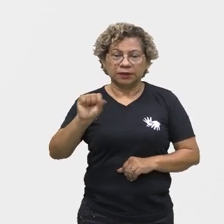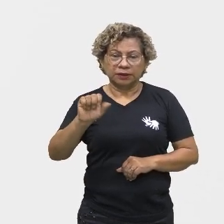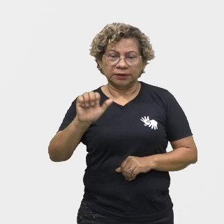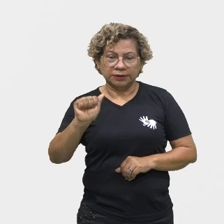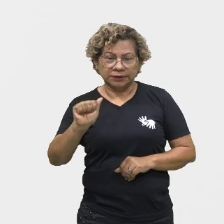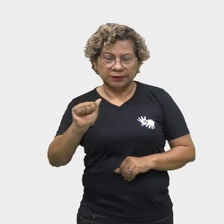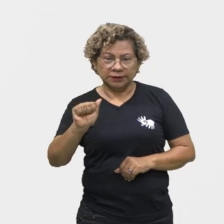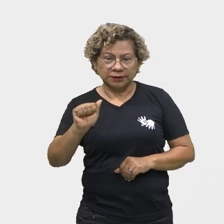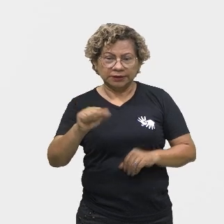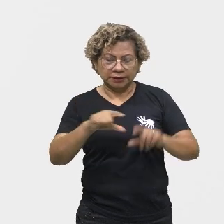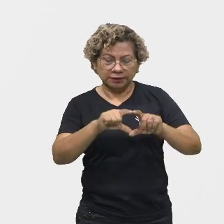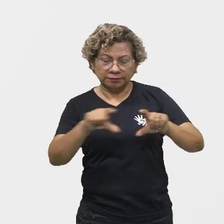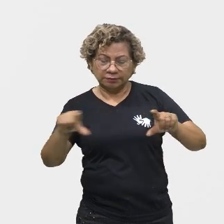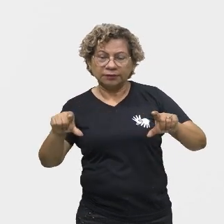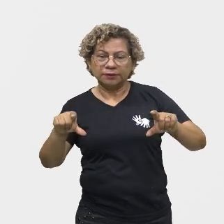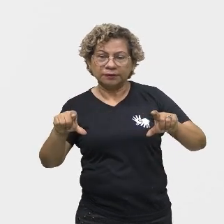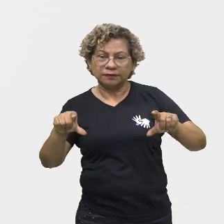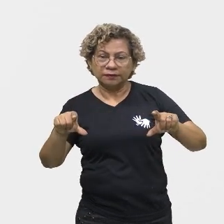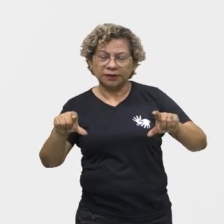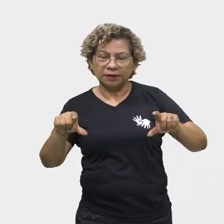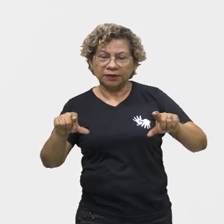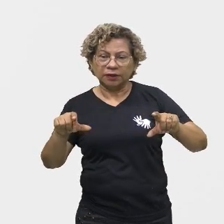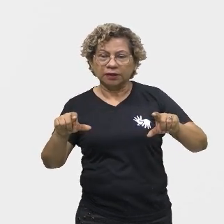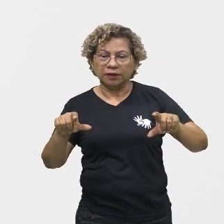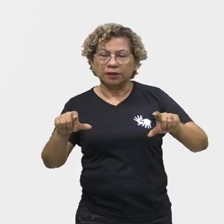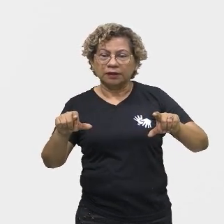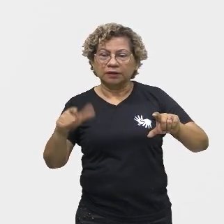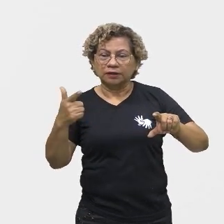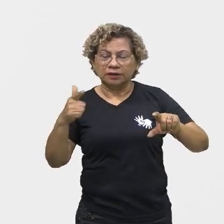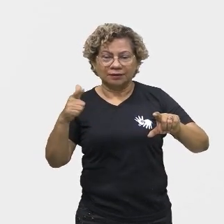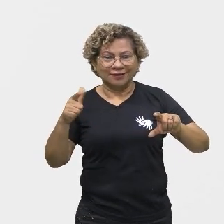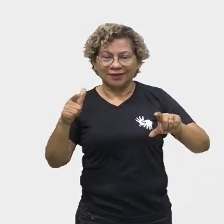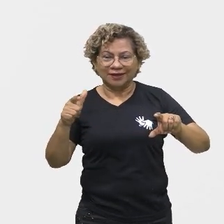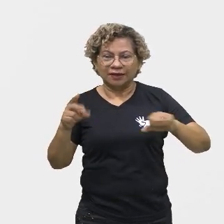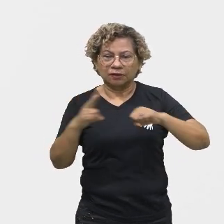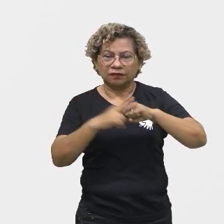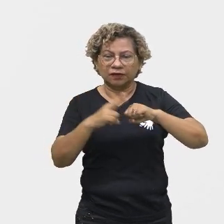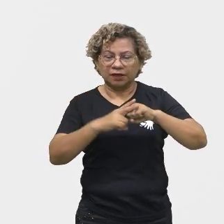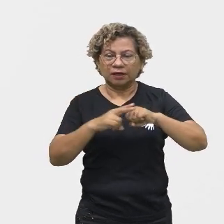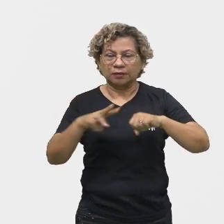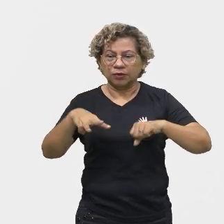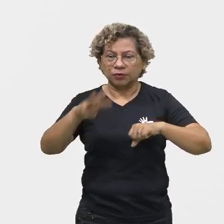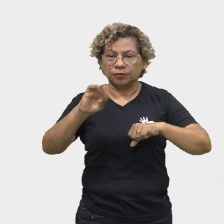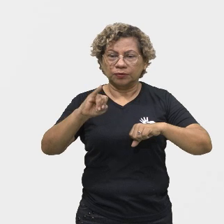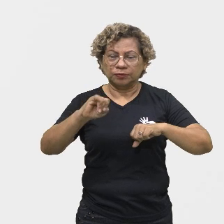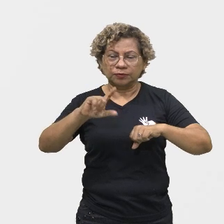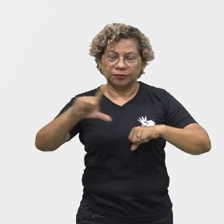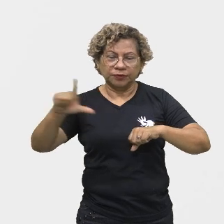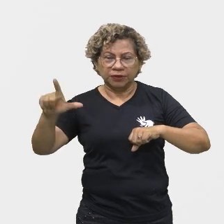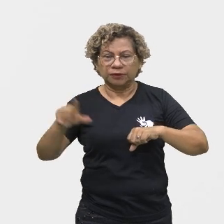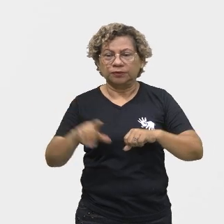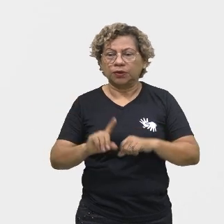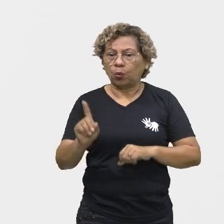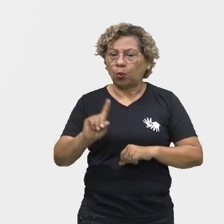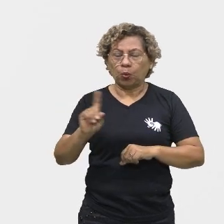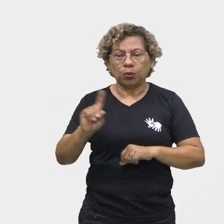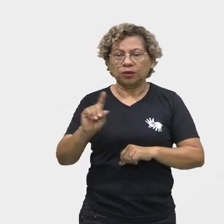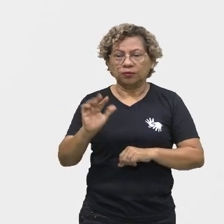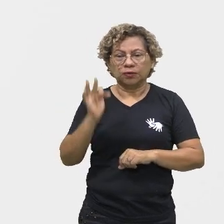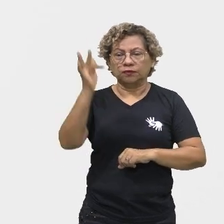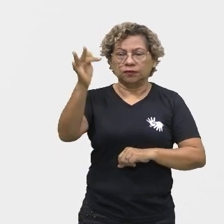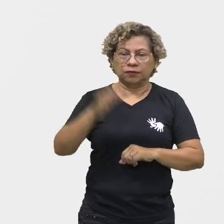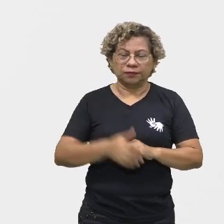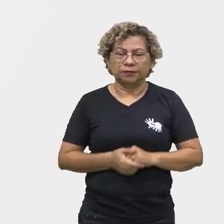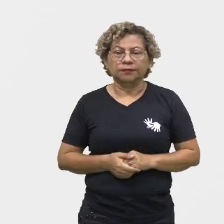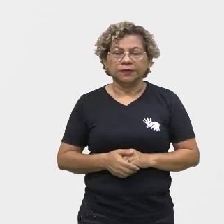nós não temos aí o verbo will, portanto, essa frase, obviamente, não está no futuro. Aí nós temos na letra